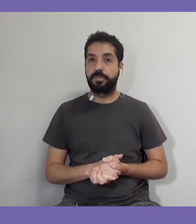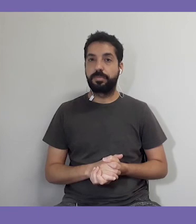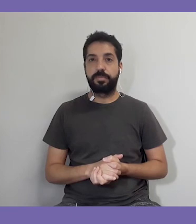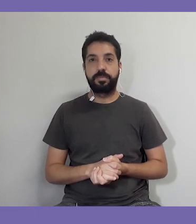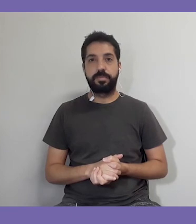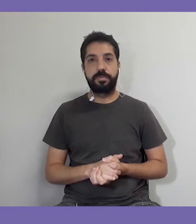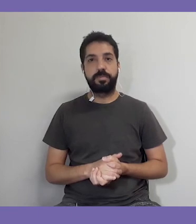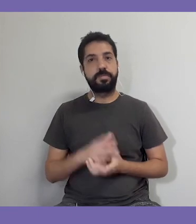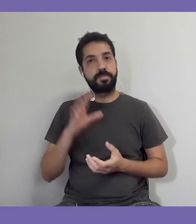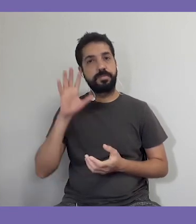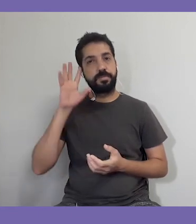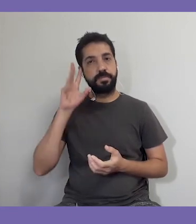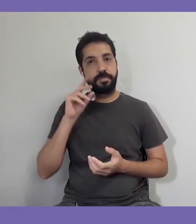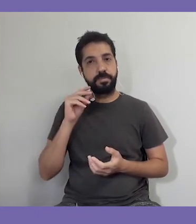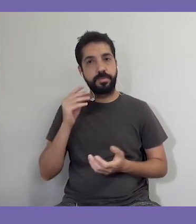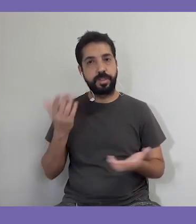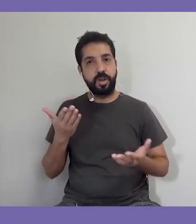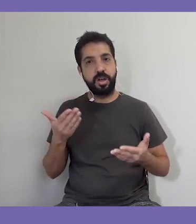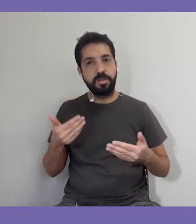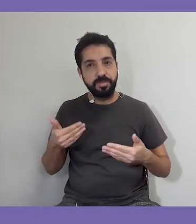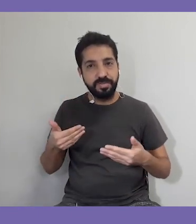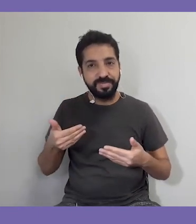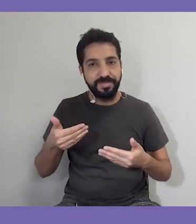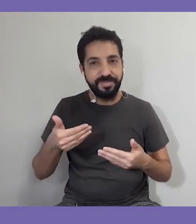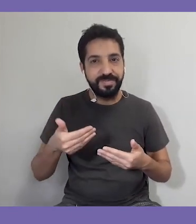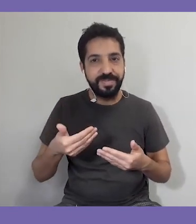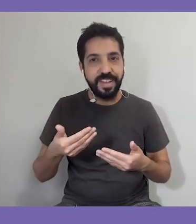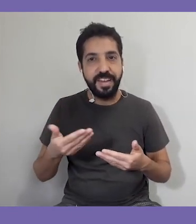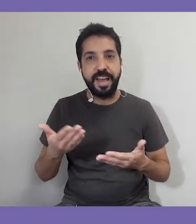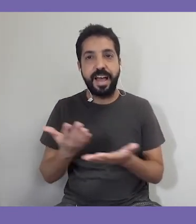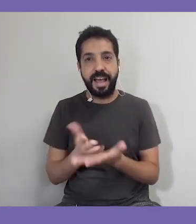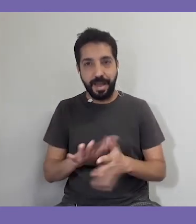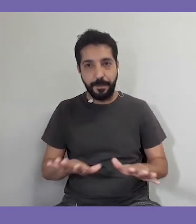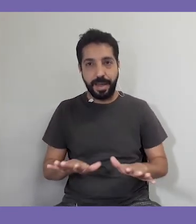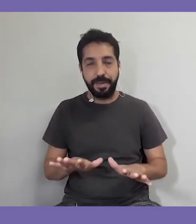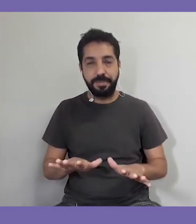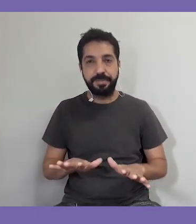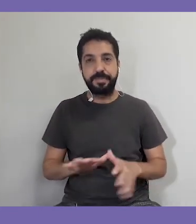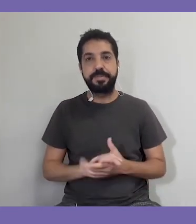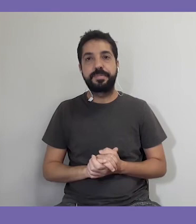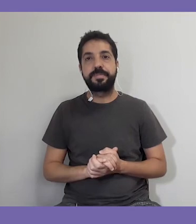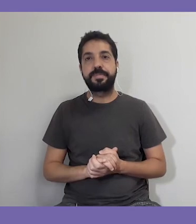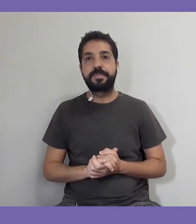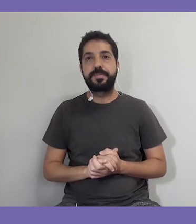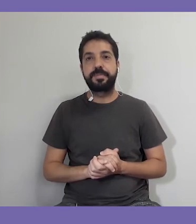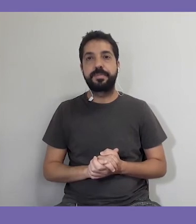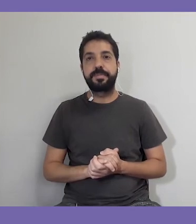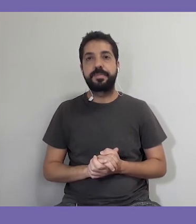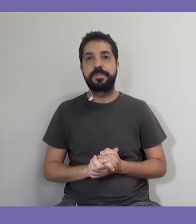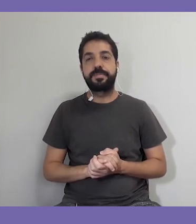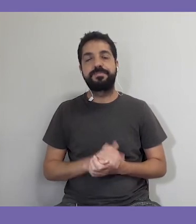Bom, acho que a gente está caminhando para encerrar.